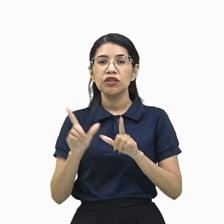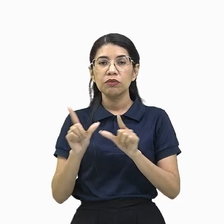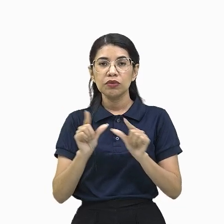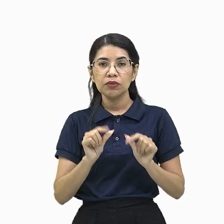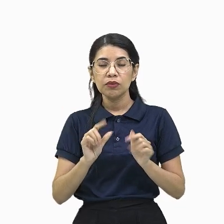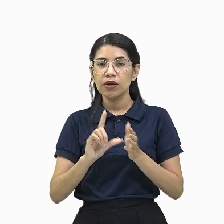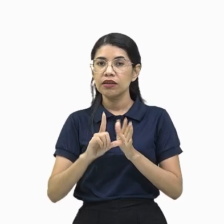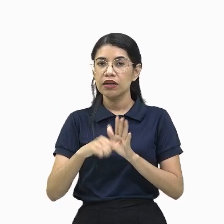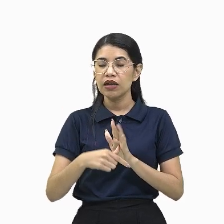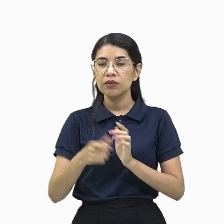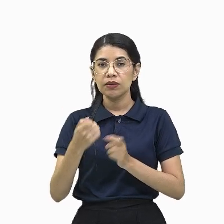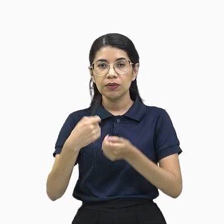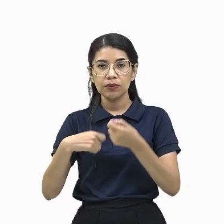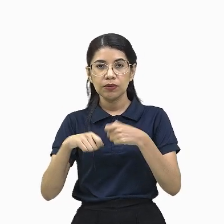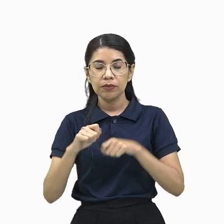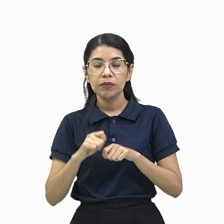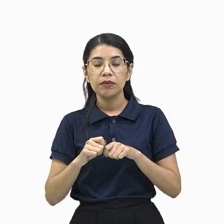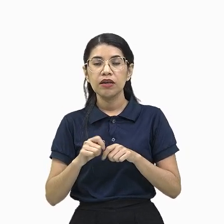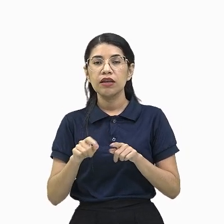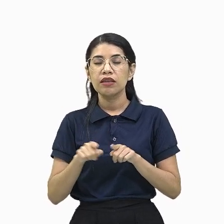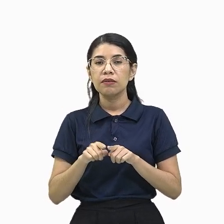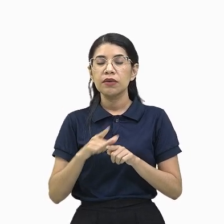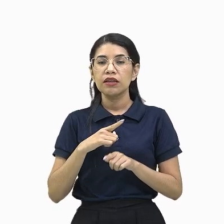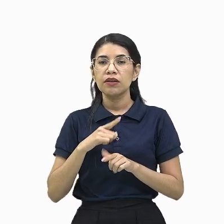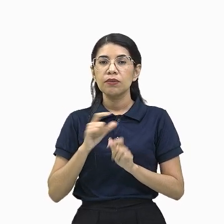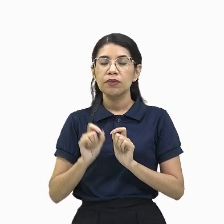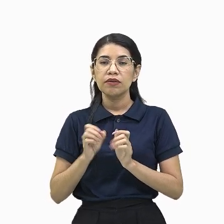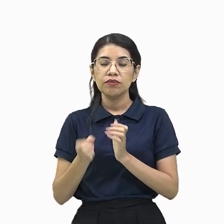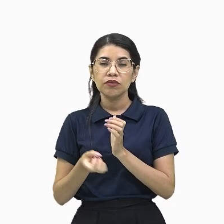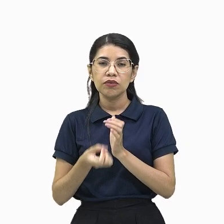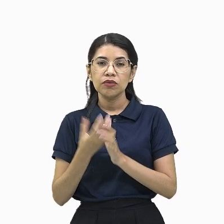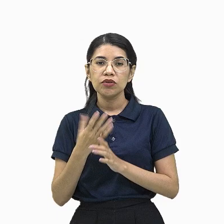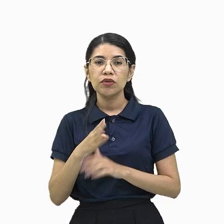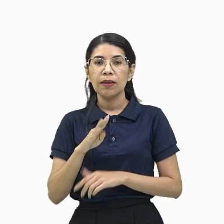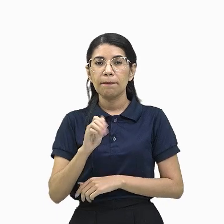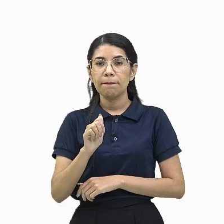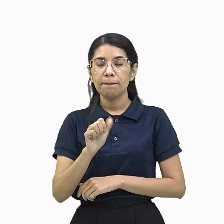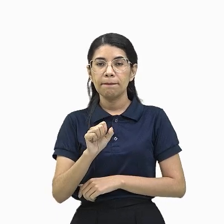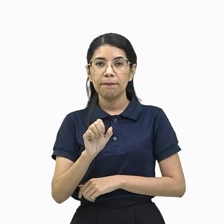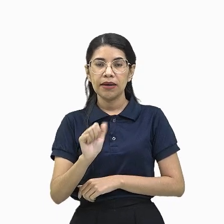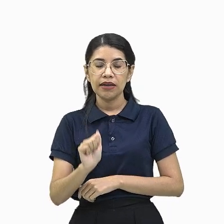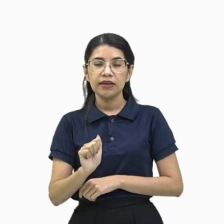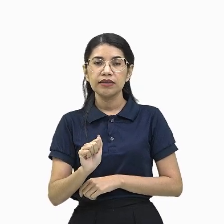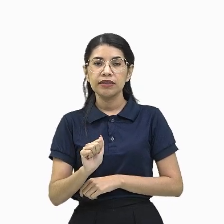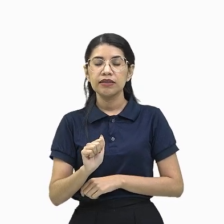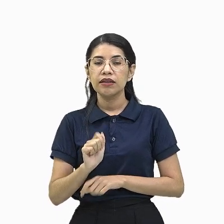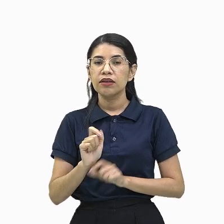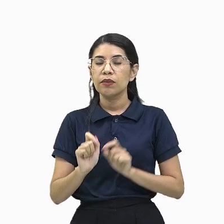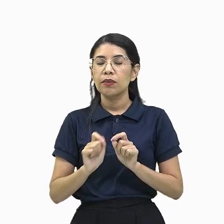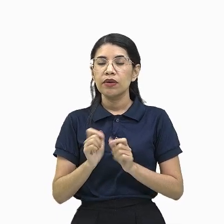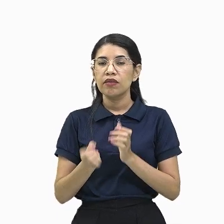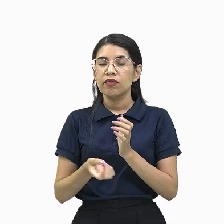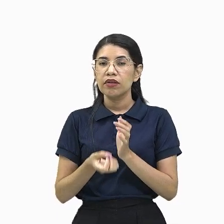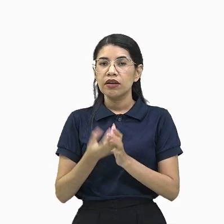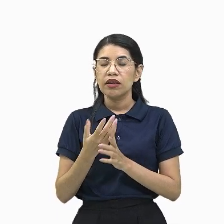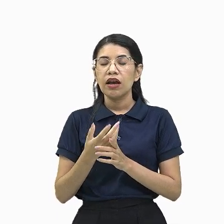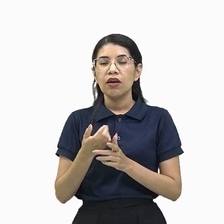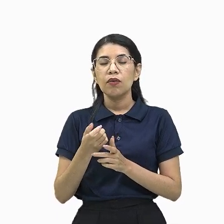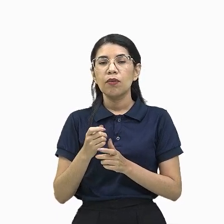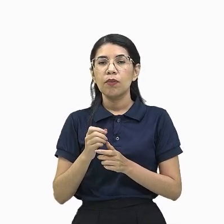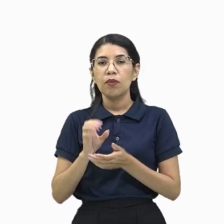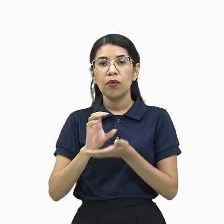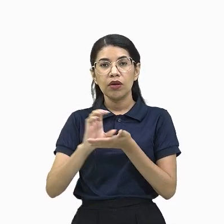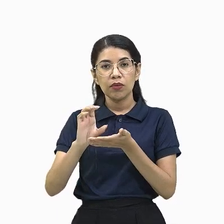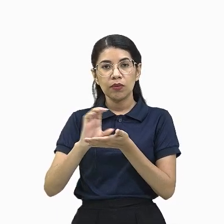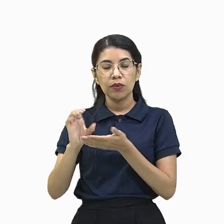né? E aí a gente tem o surgimento da BASA, né, com a fomentação e agente financeiro, né, com o